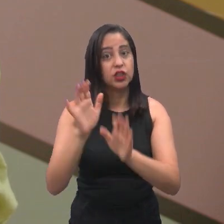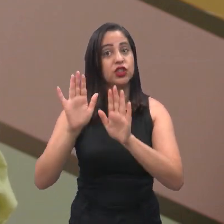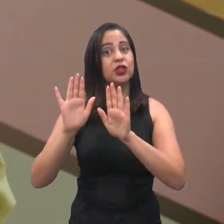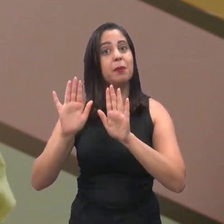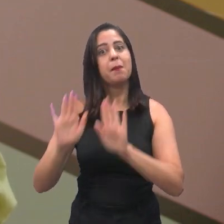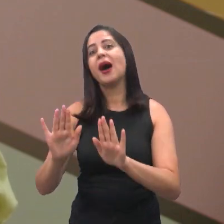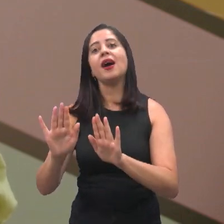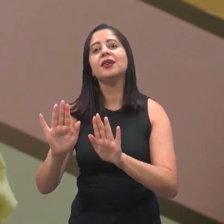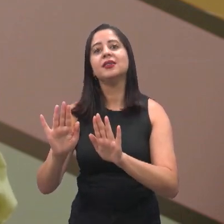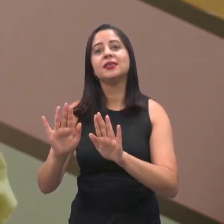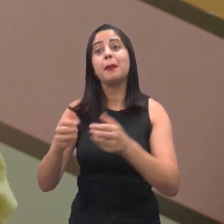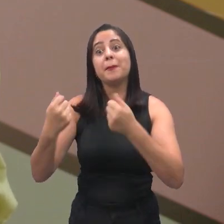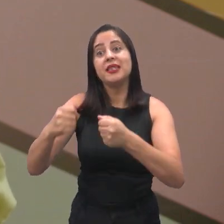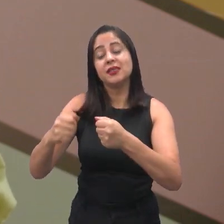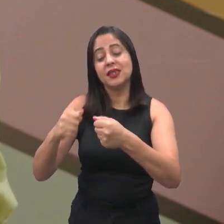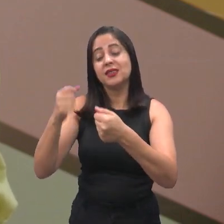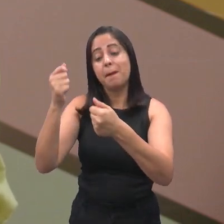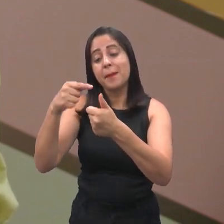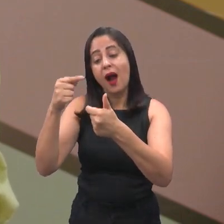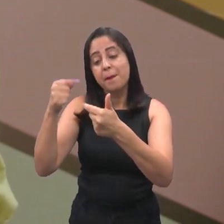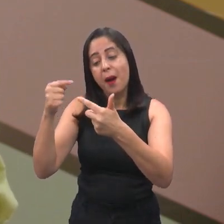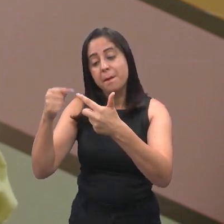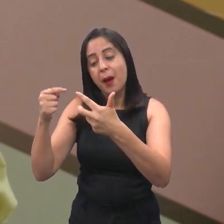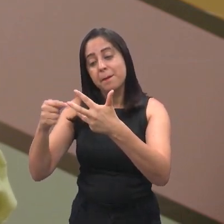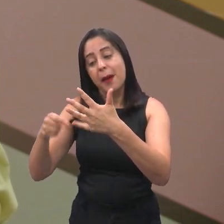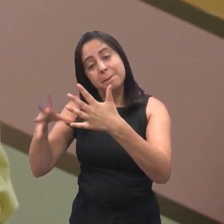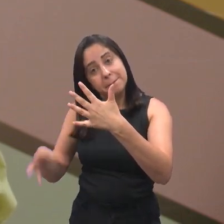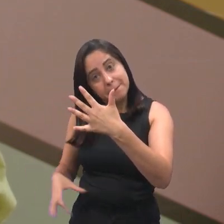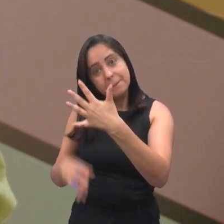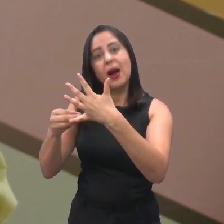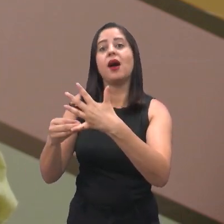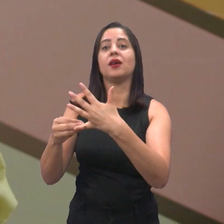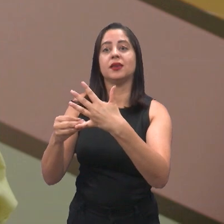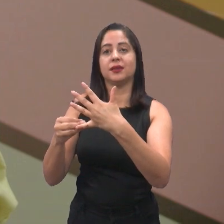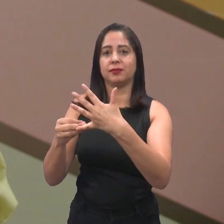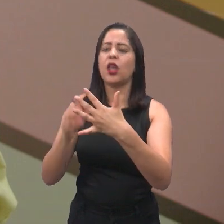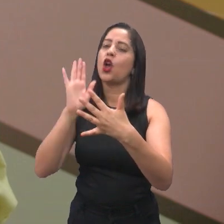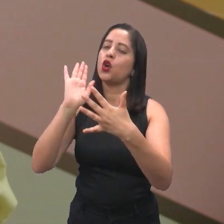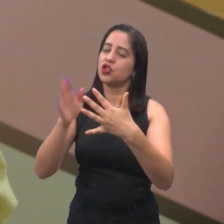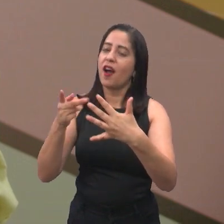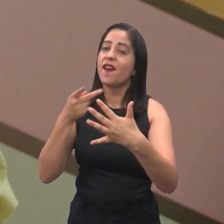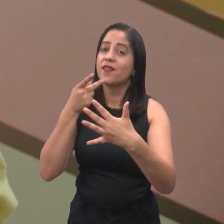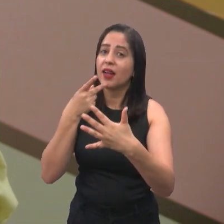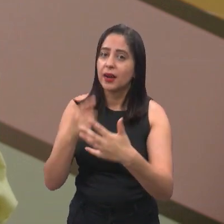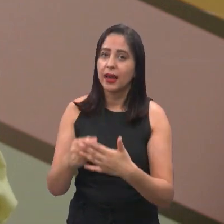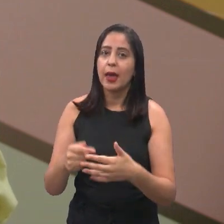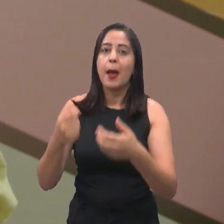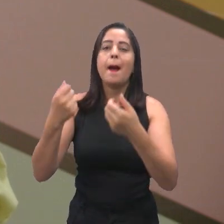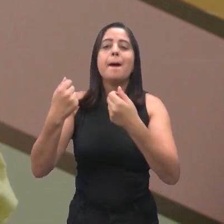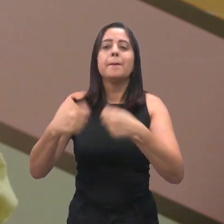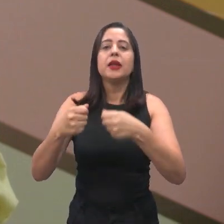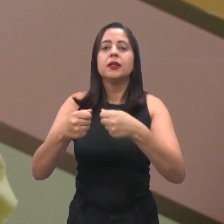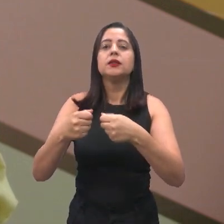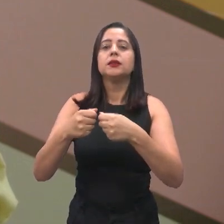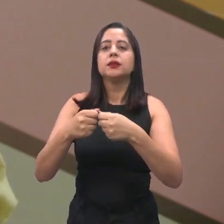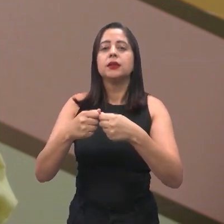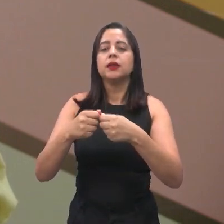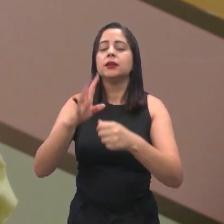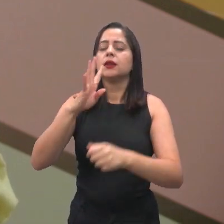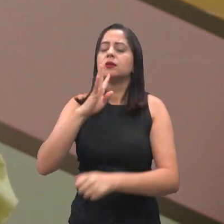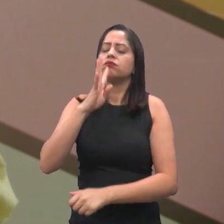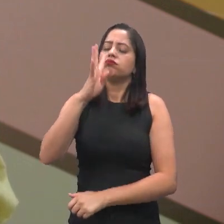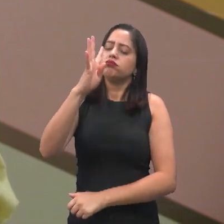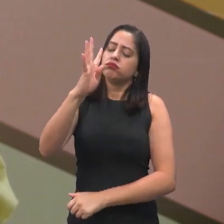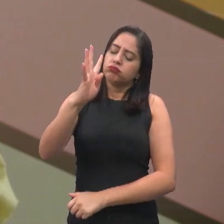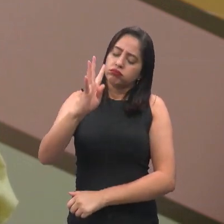a solução para. Sim. A solução para isso é aquilo que a gente conversou um pouquinho antes, revisitar os nossos conceitos e as